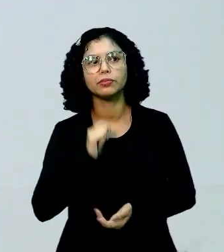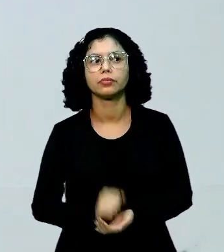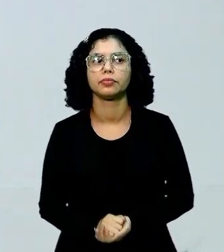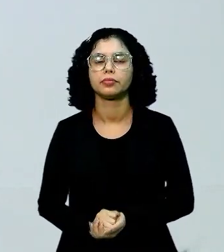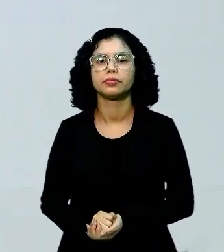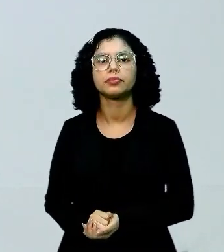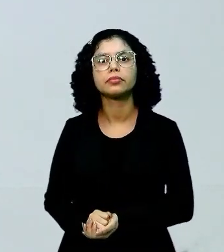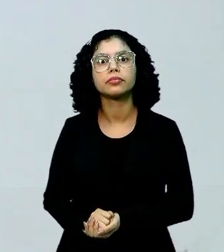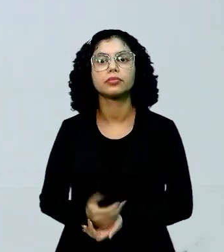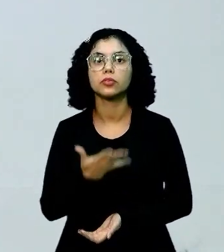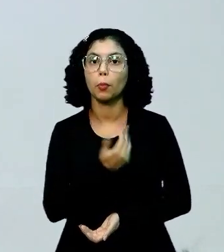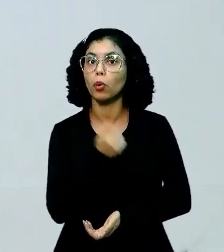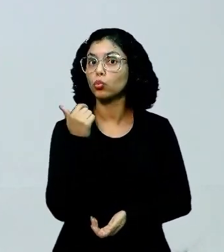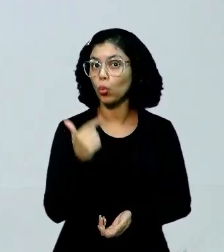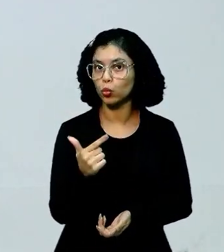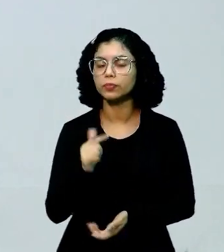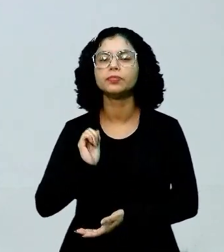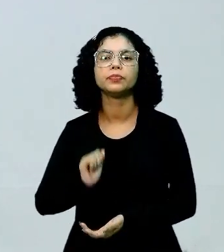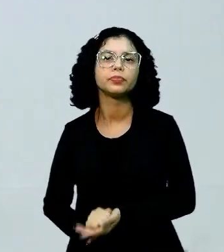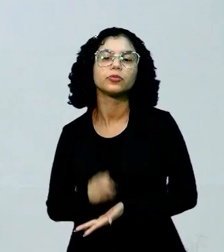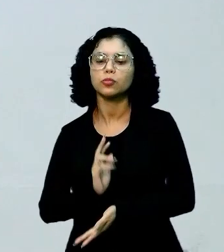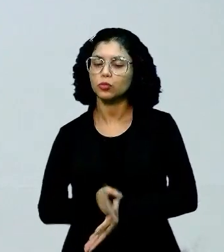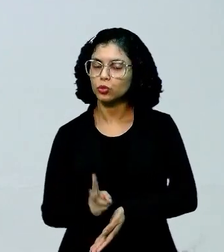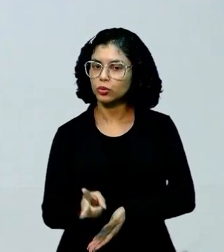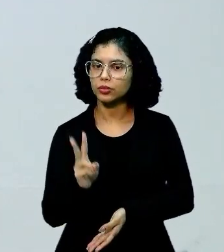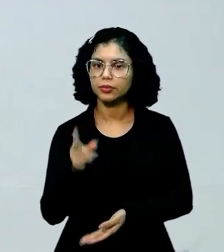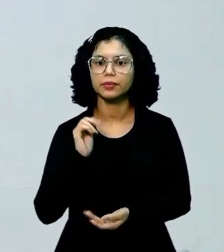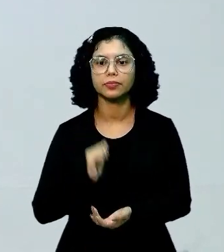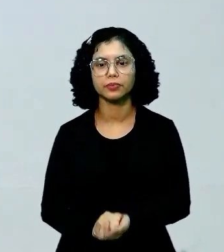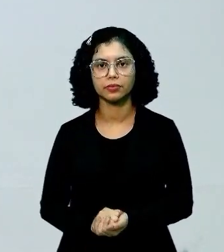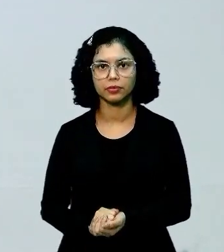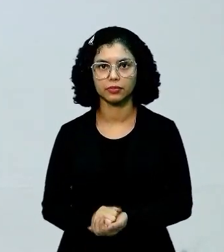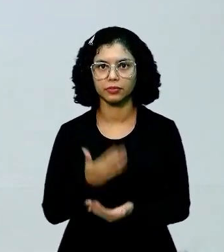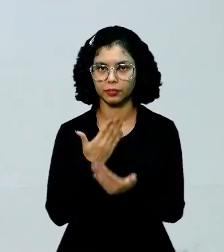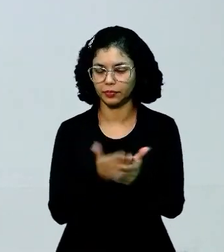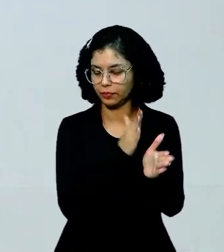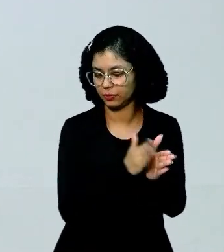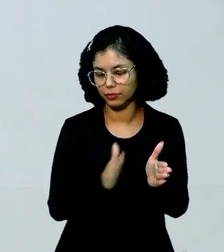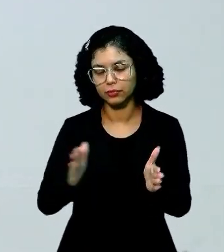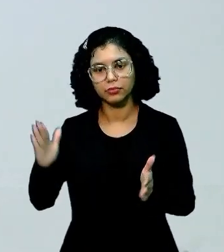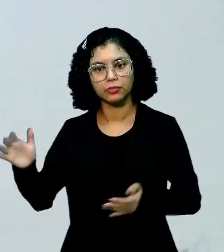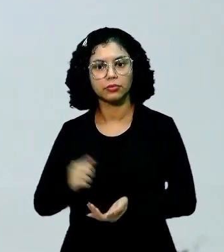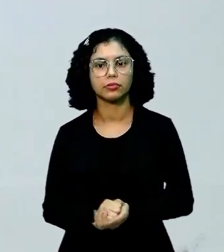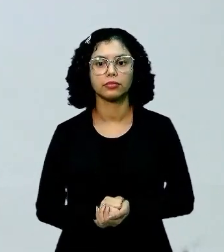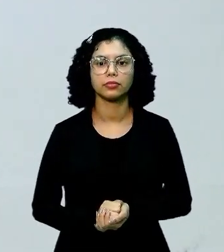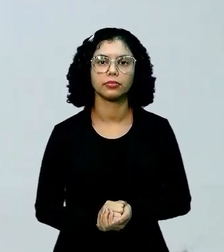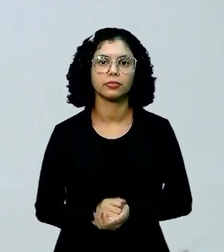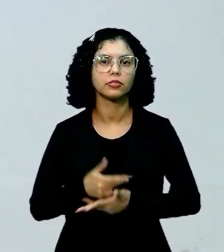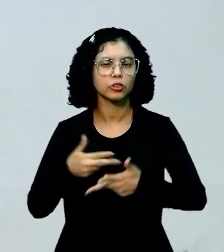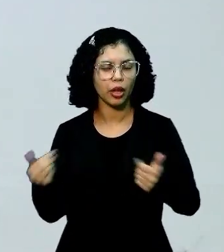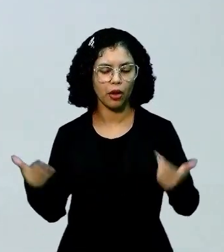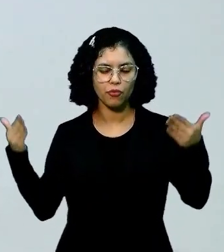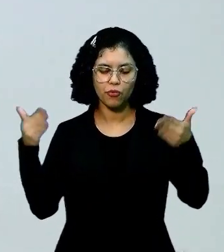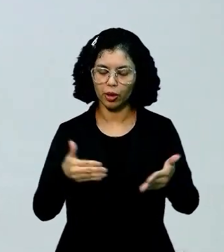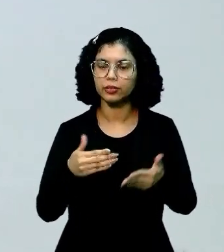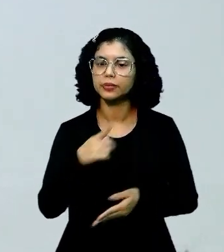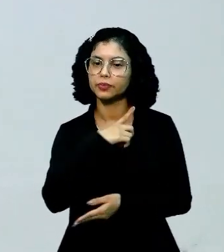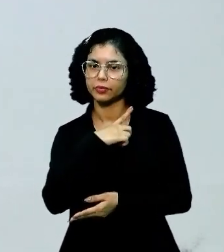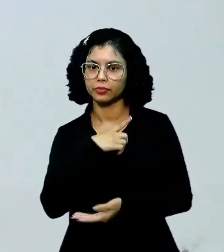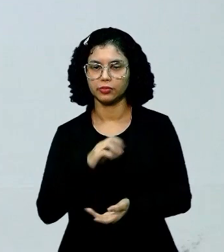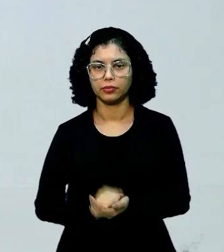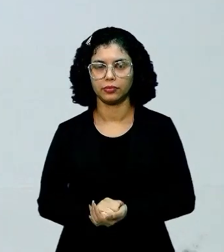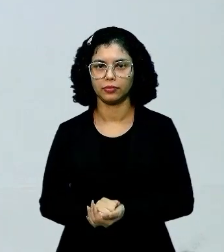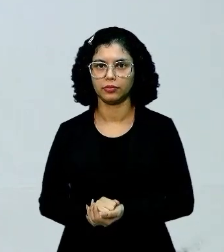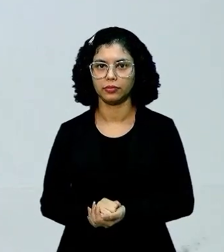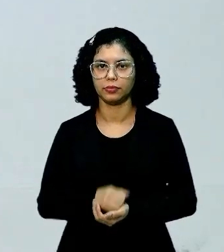Aula essa de número 2, né? Vamos dar continuidade aí às aulas, né? Ou às objetividades que nós teremos